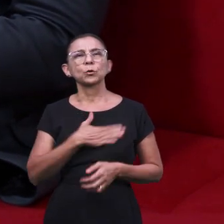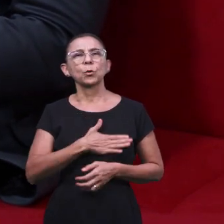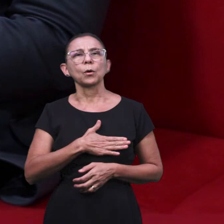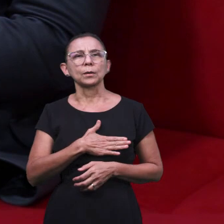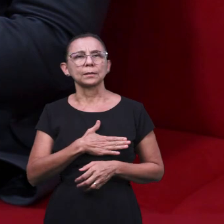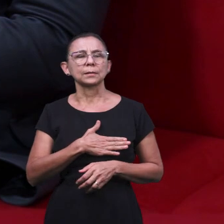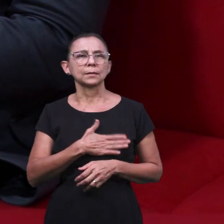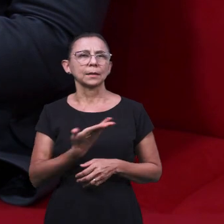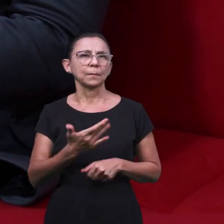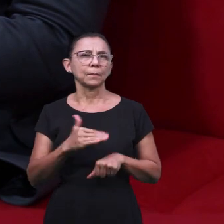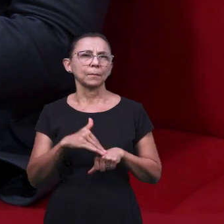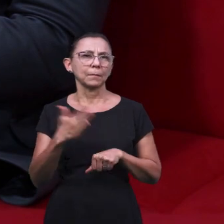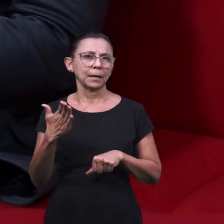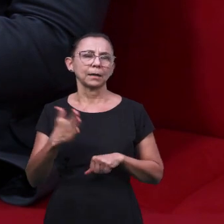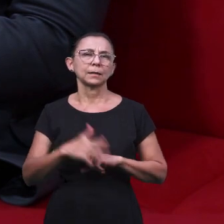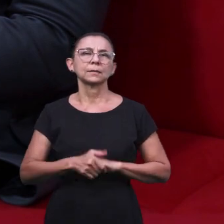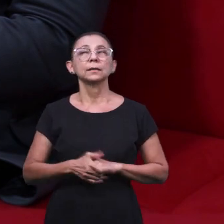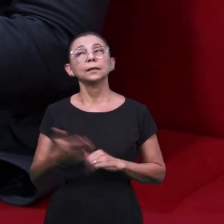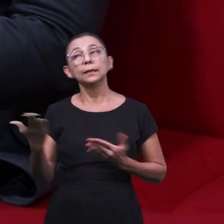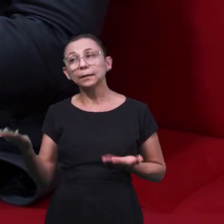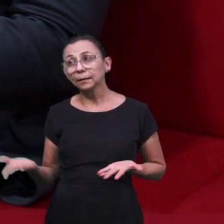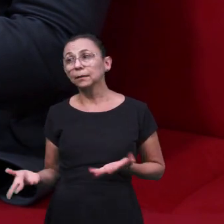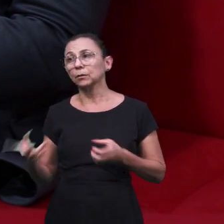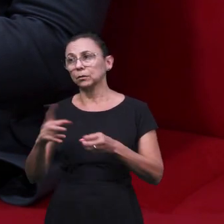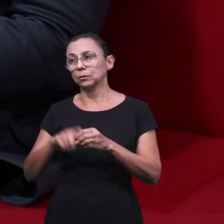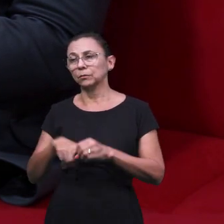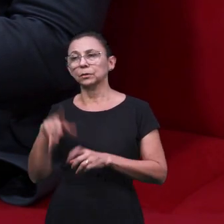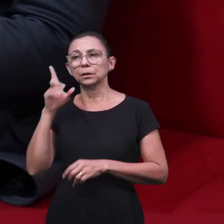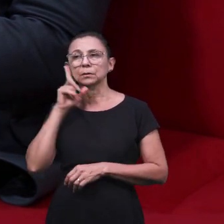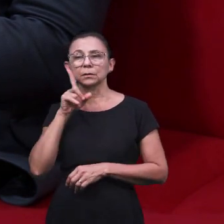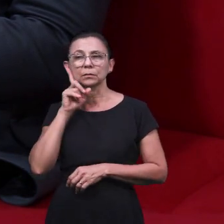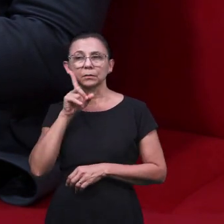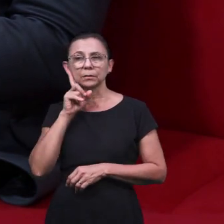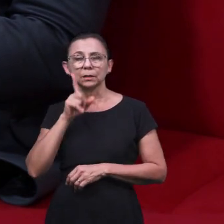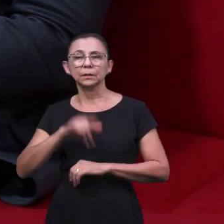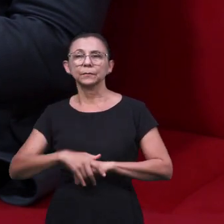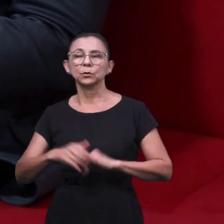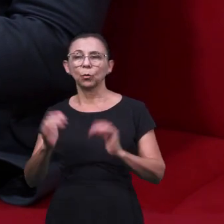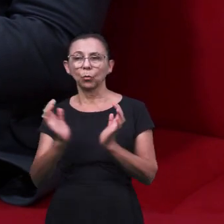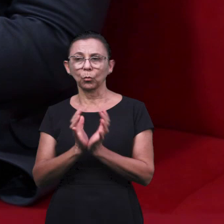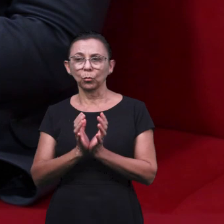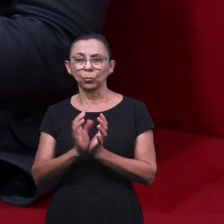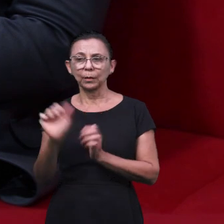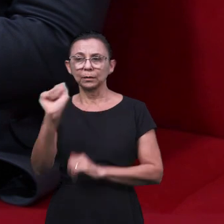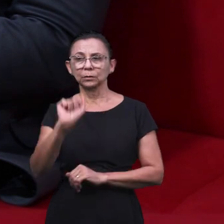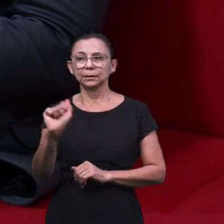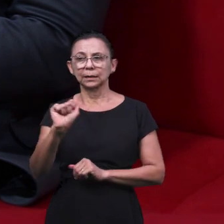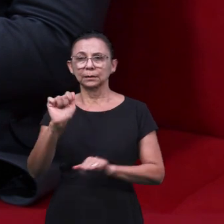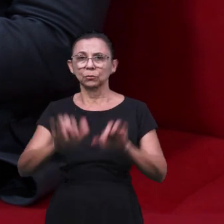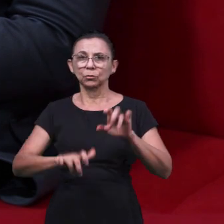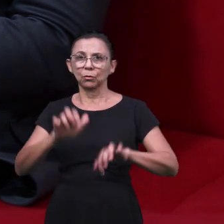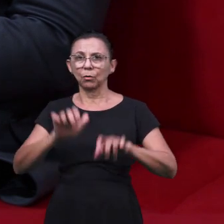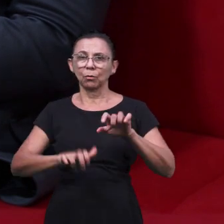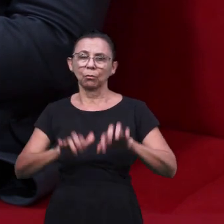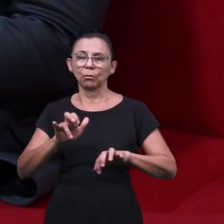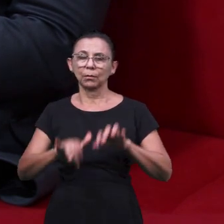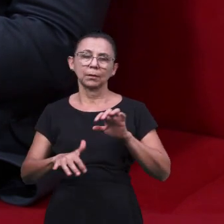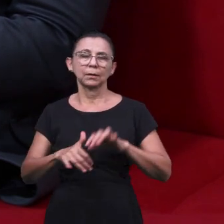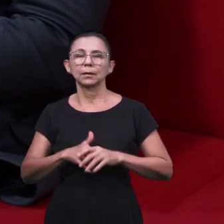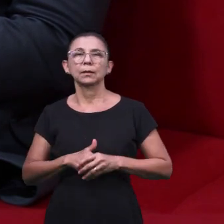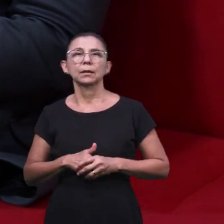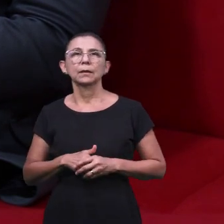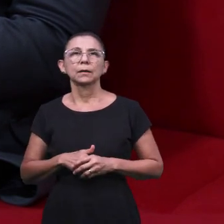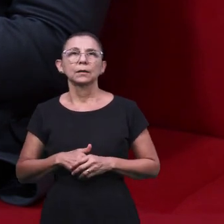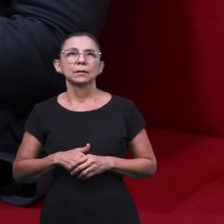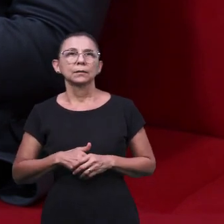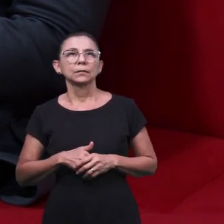dos Estados Unidos, que a gente criou a Associação Paulista de Organistas, né? Então, a gente fazia concerto em São Paulo. Mexemos com todas as igrejas, como eu